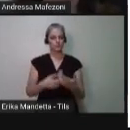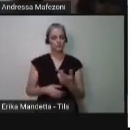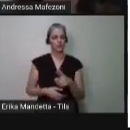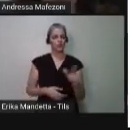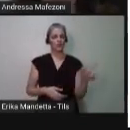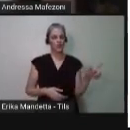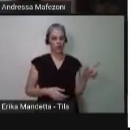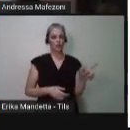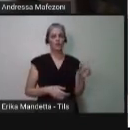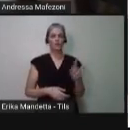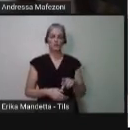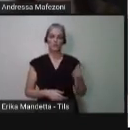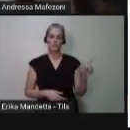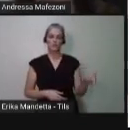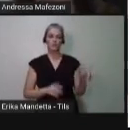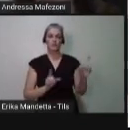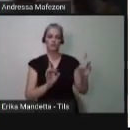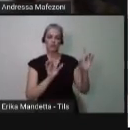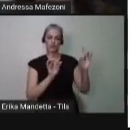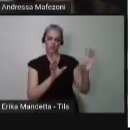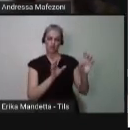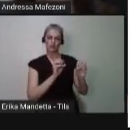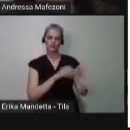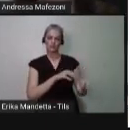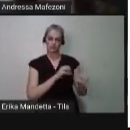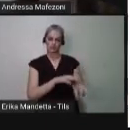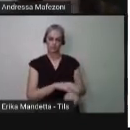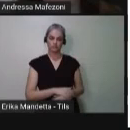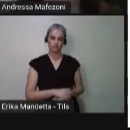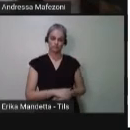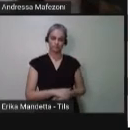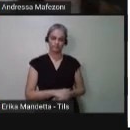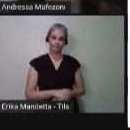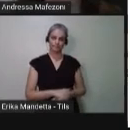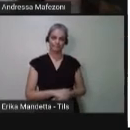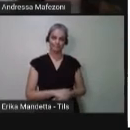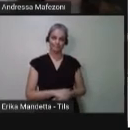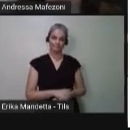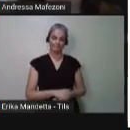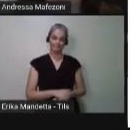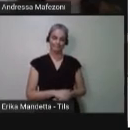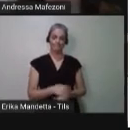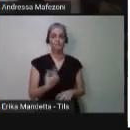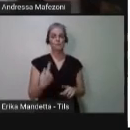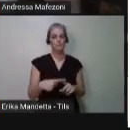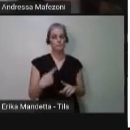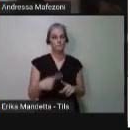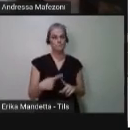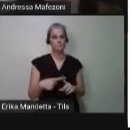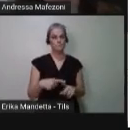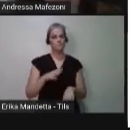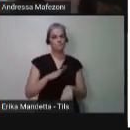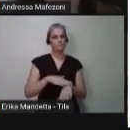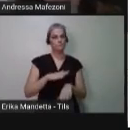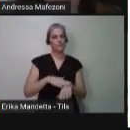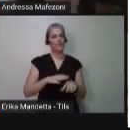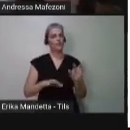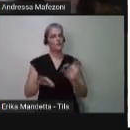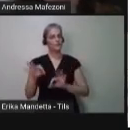especialista em educação especial. No momento em que, nos planejamentos, eles sentam